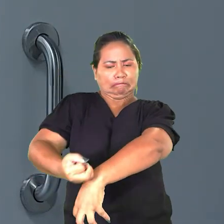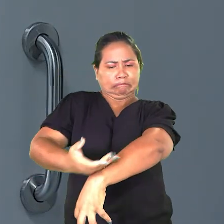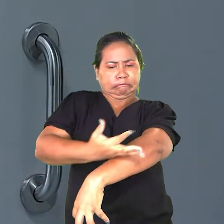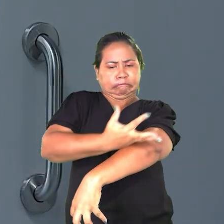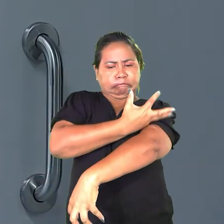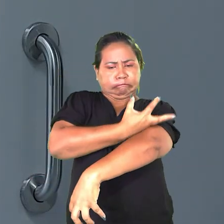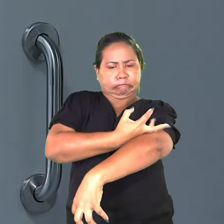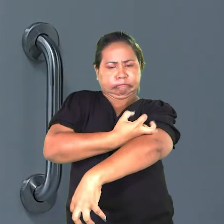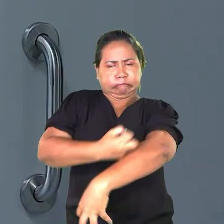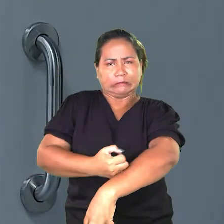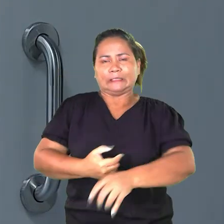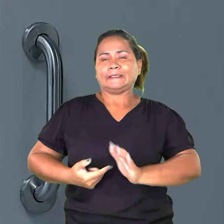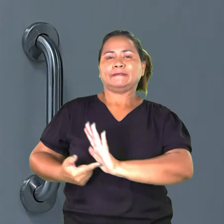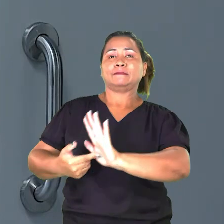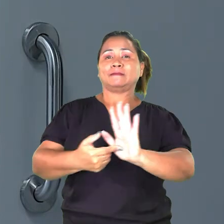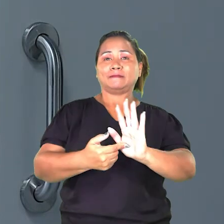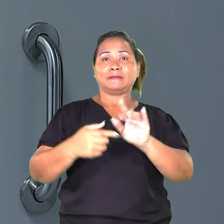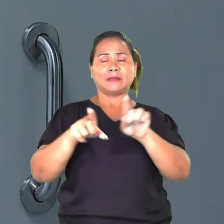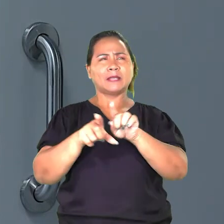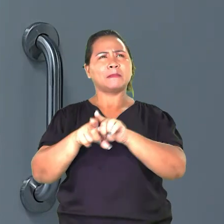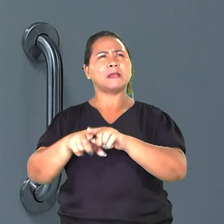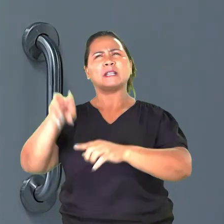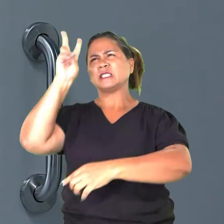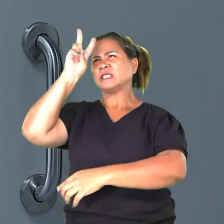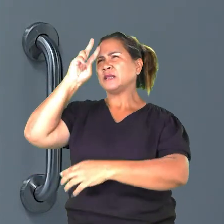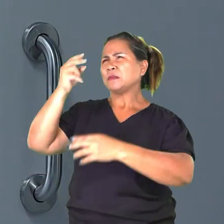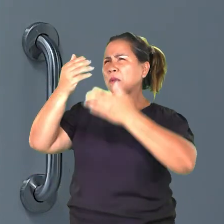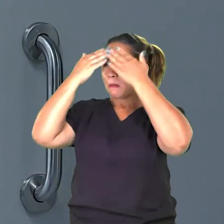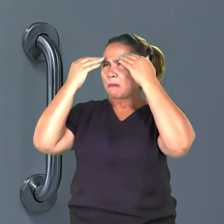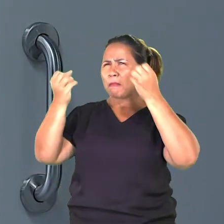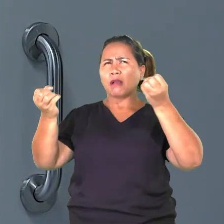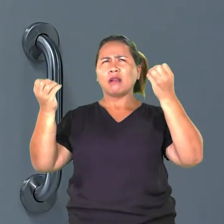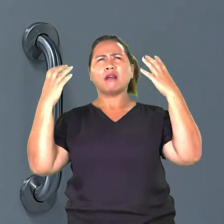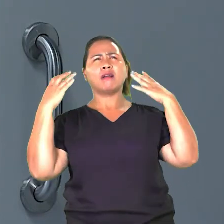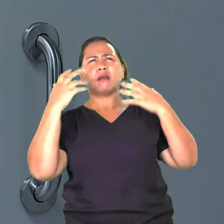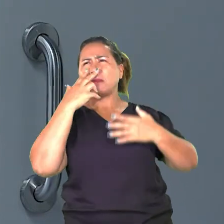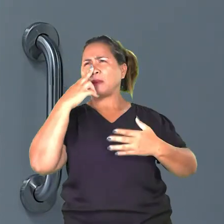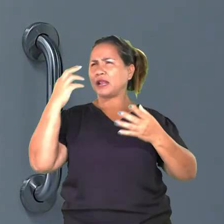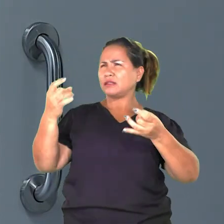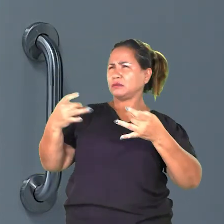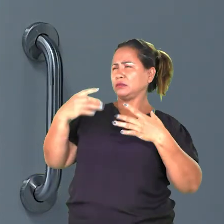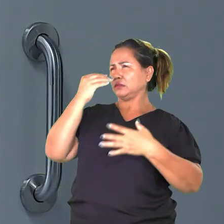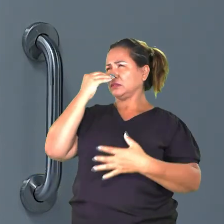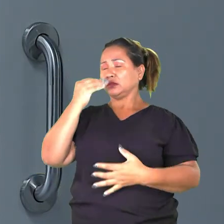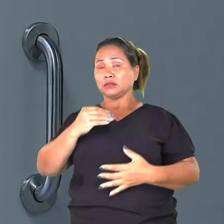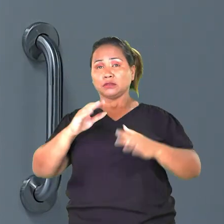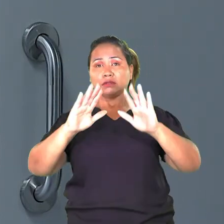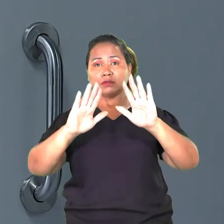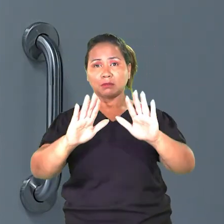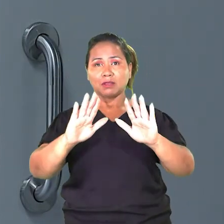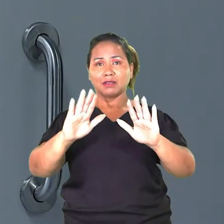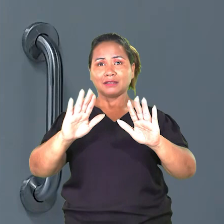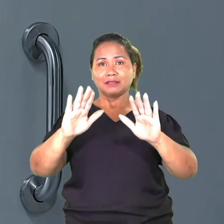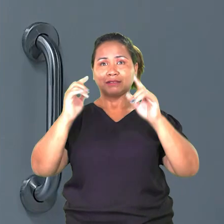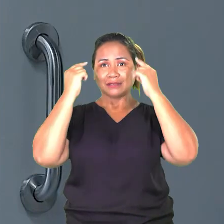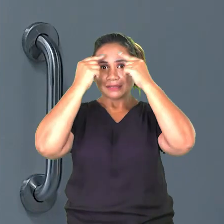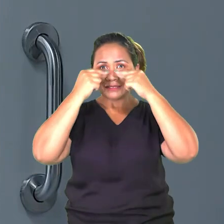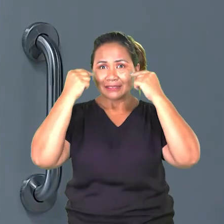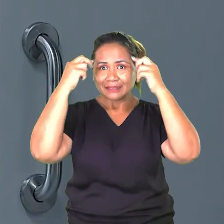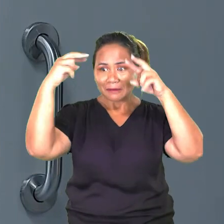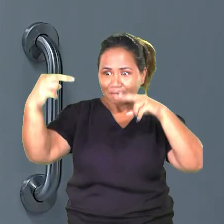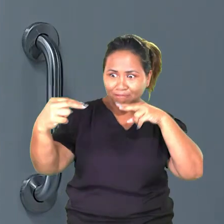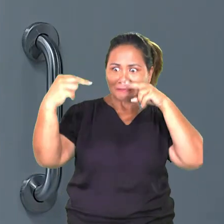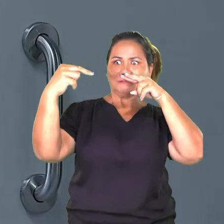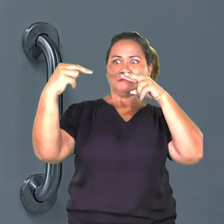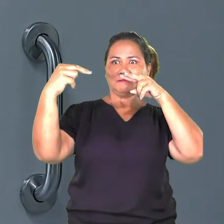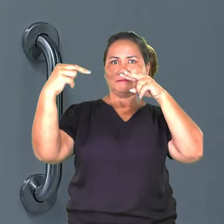agonias. Provenho desses mares esquecidos, nos roteiros de há muito abandonados, e